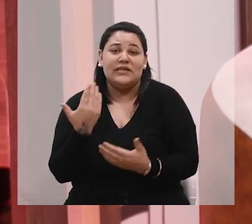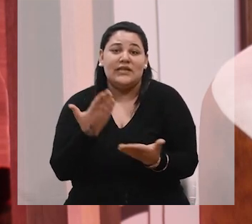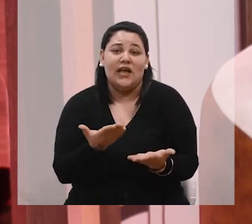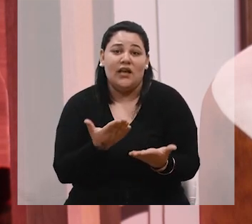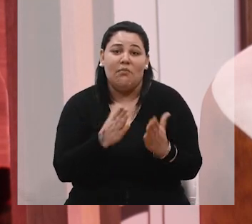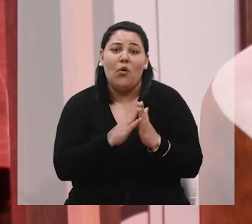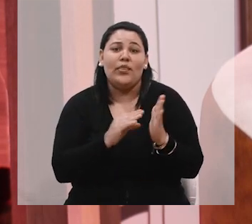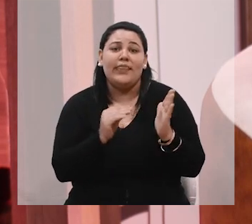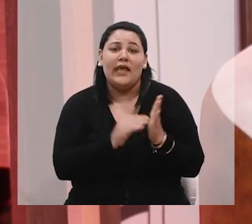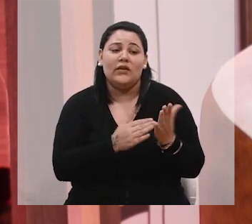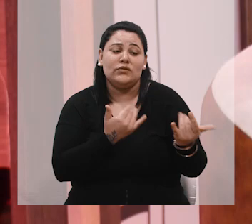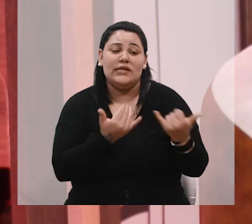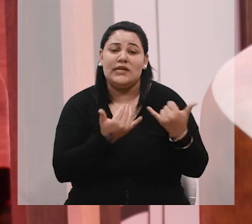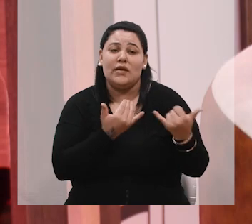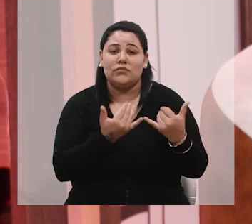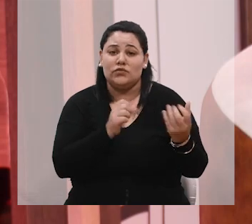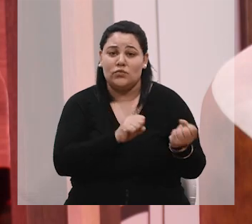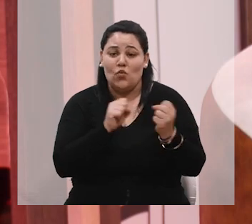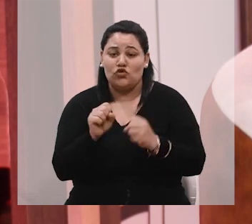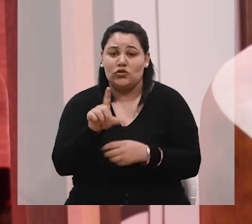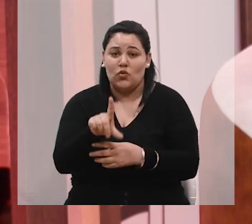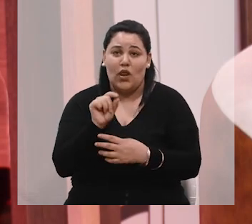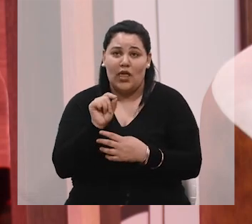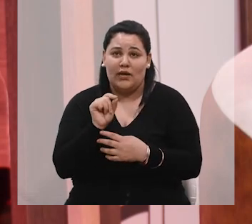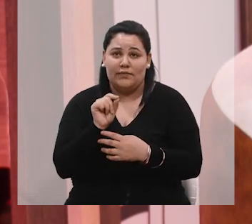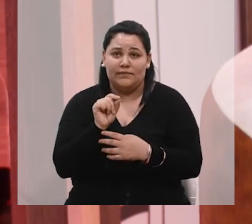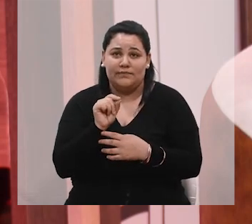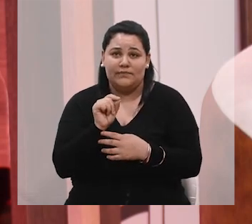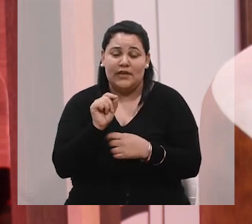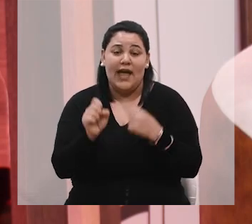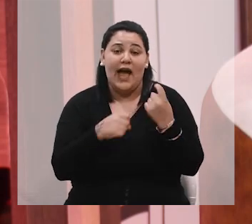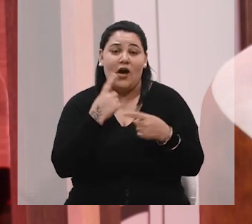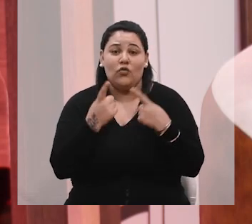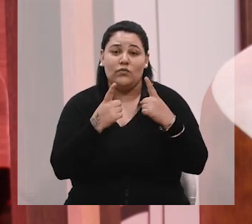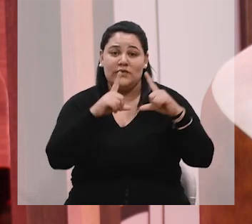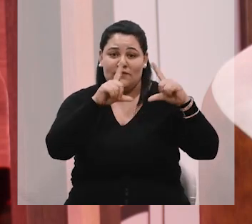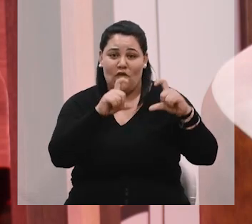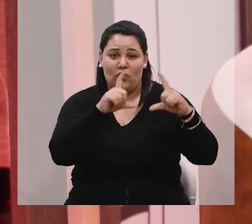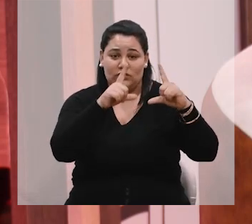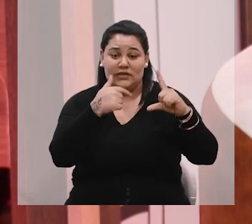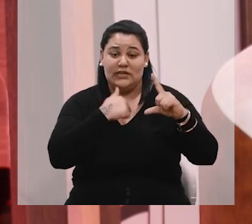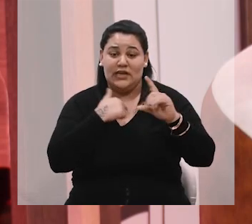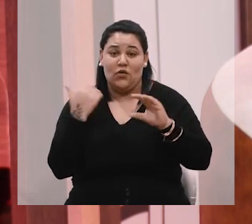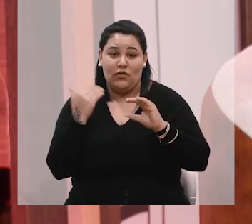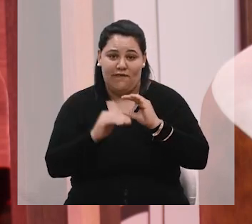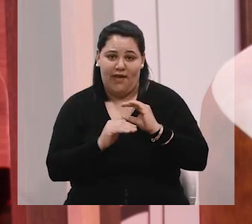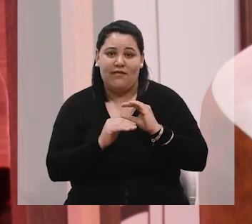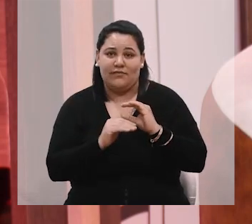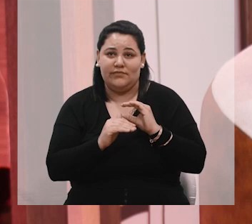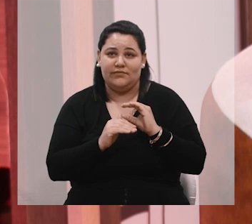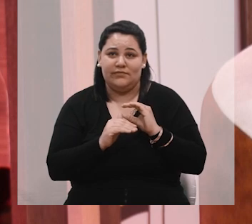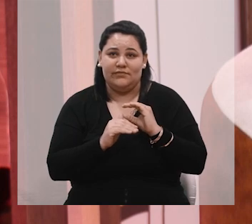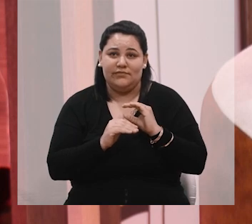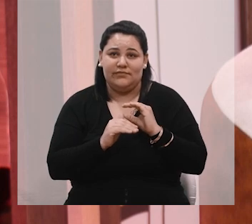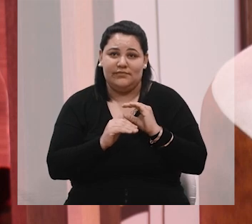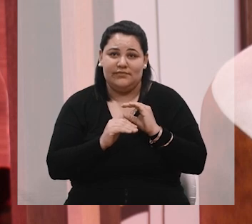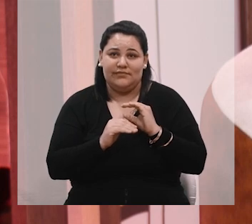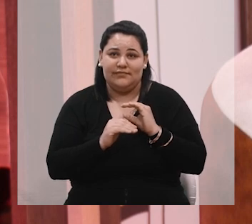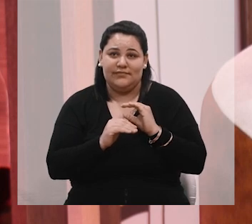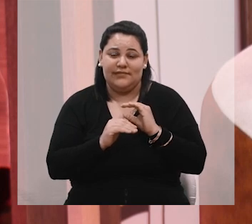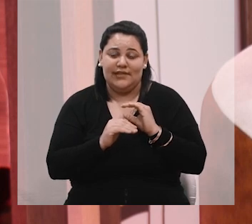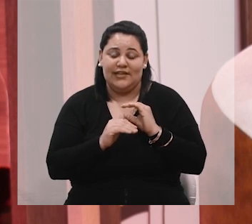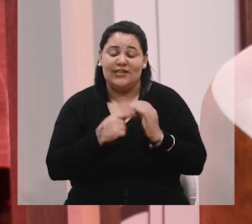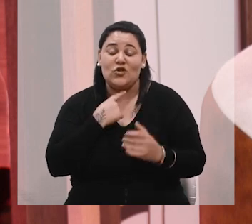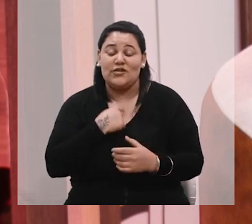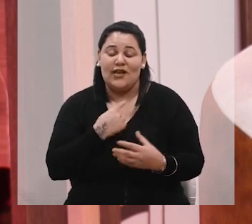referências do que poderia ser a capa. E aí, a partir de algumas imagens que eu enviei, eles se aproximaram